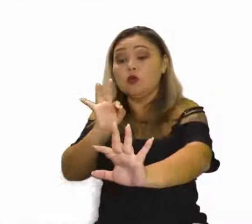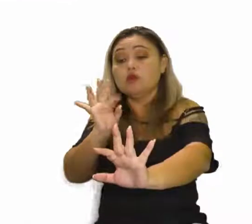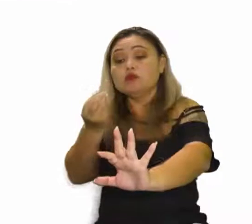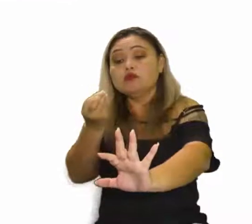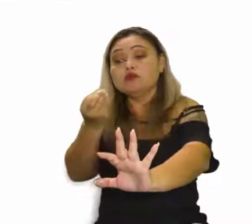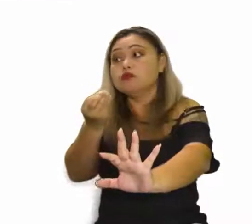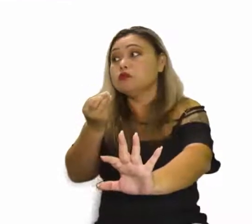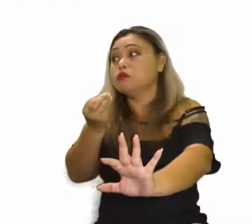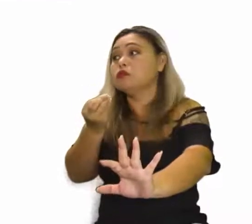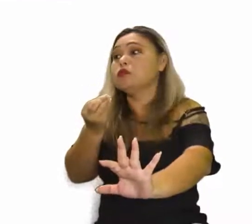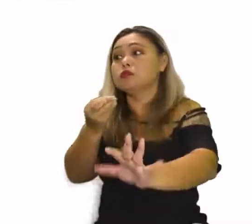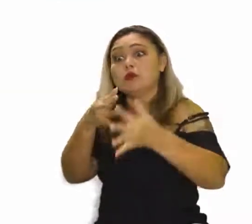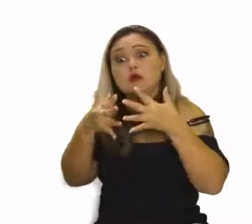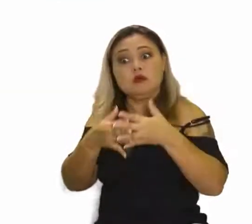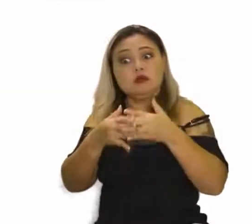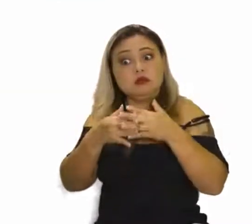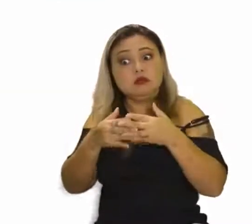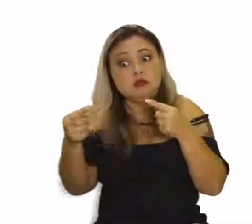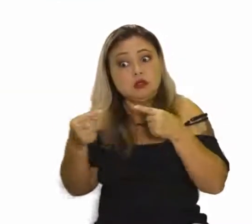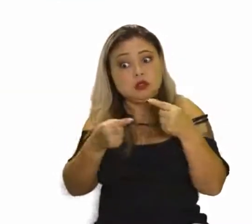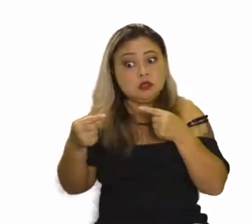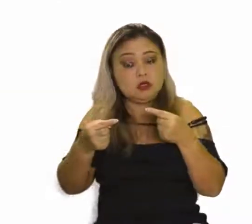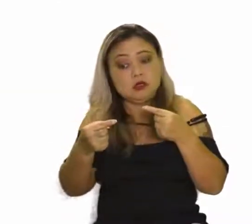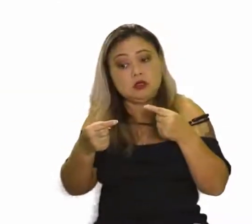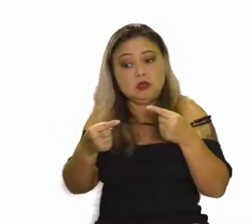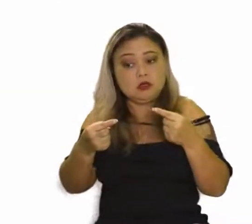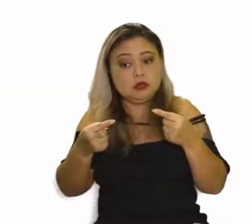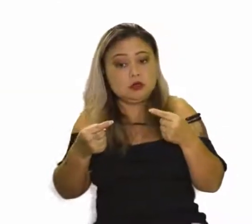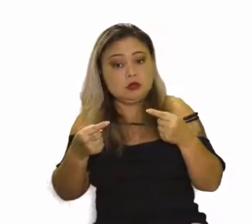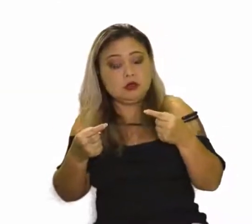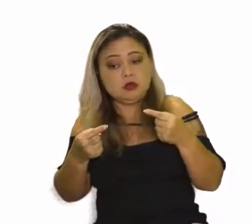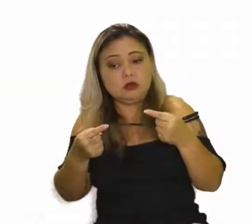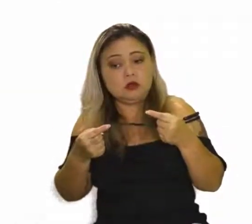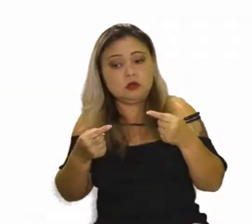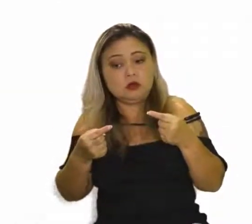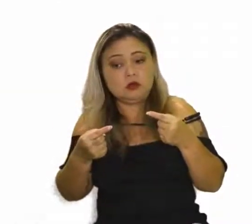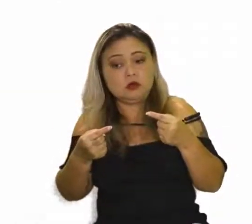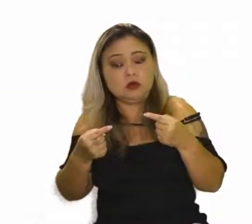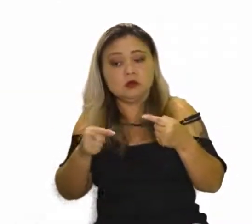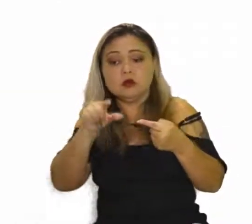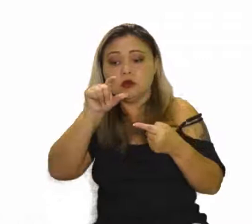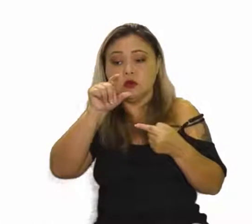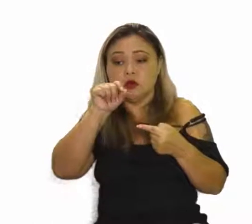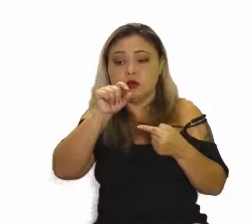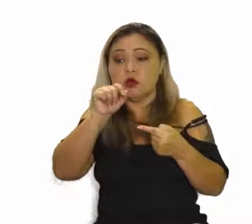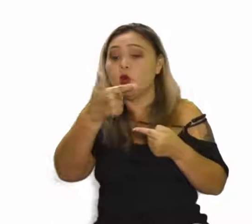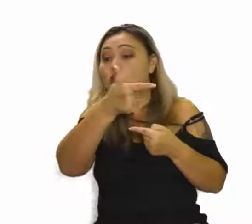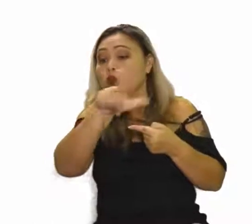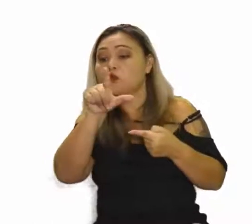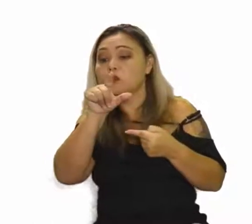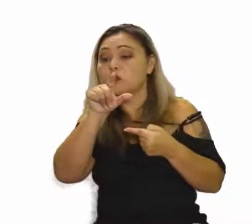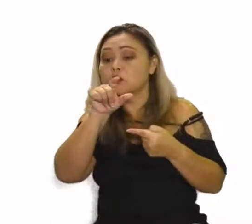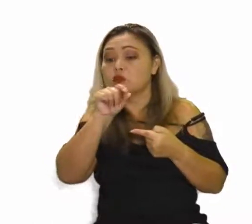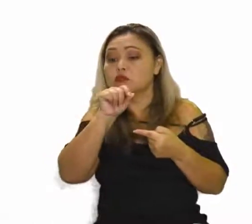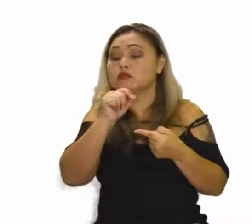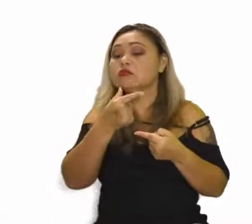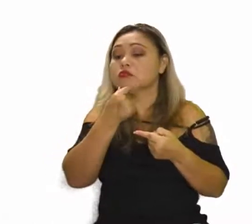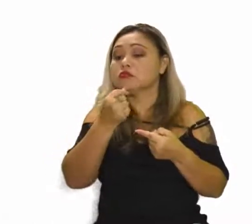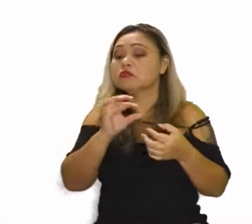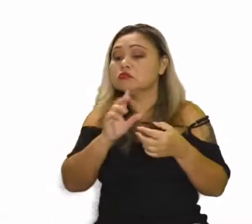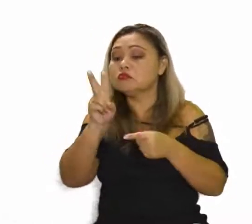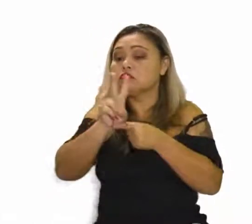então, confusão e atrito entre os outros machos na criação